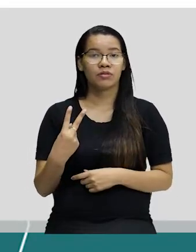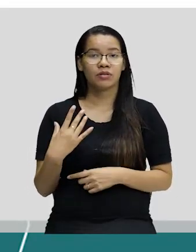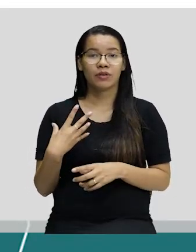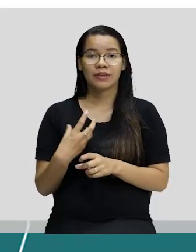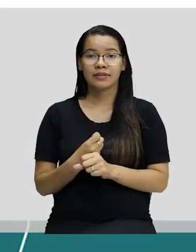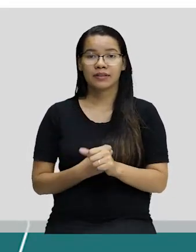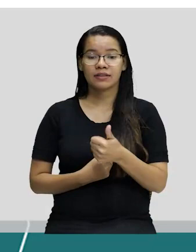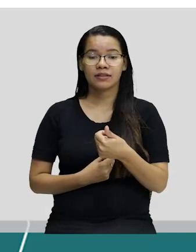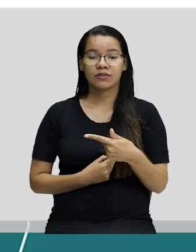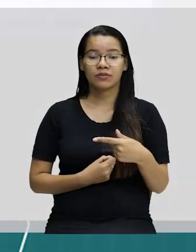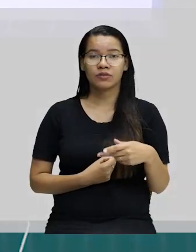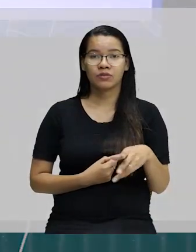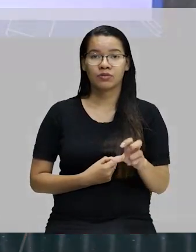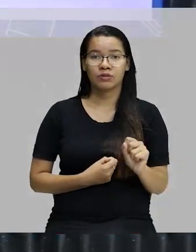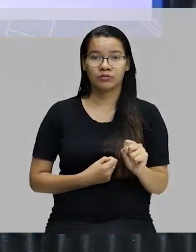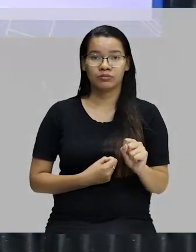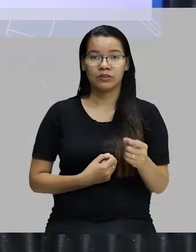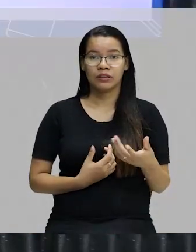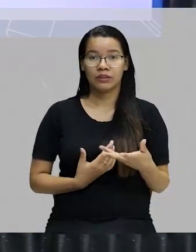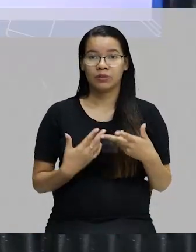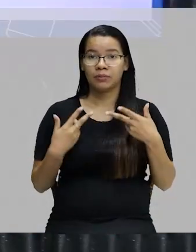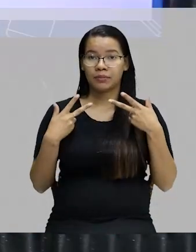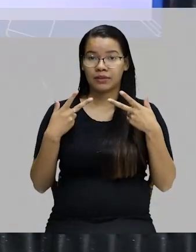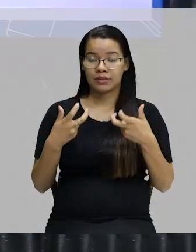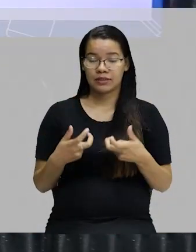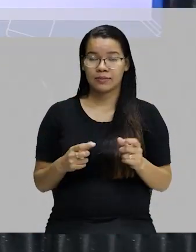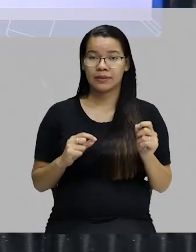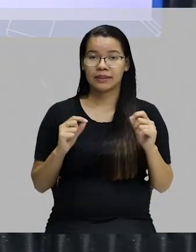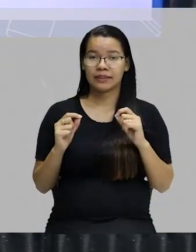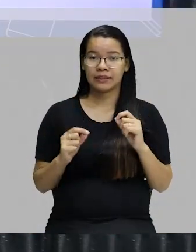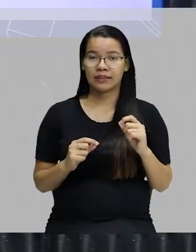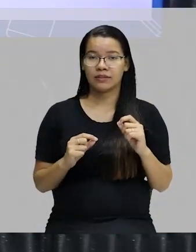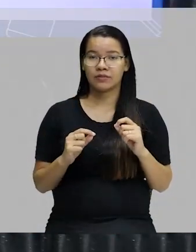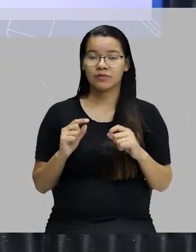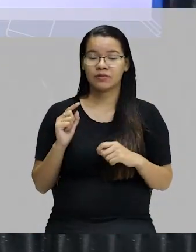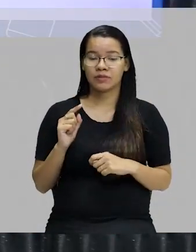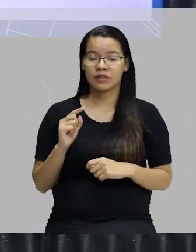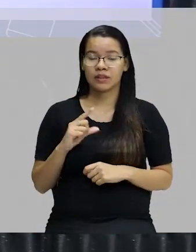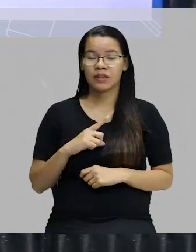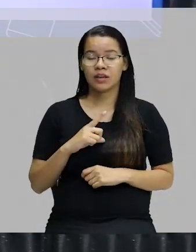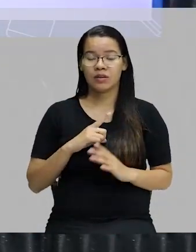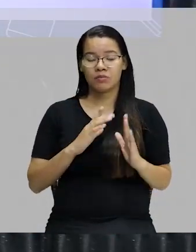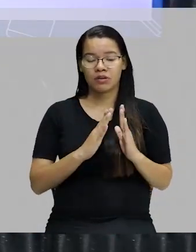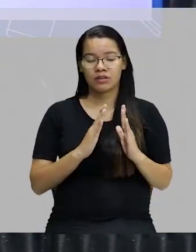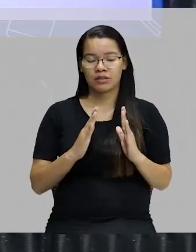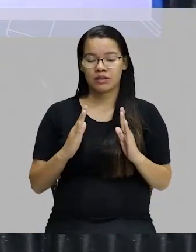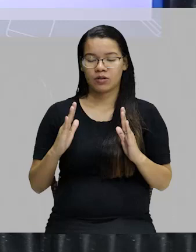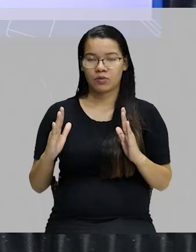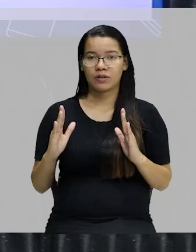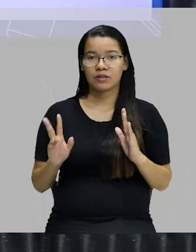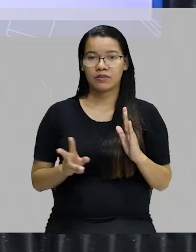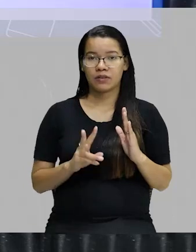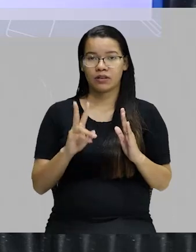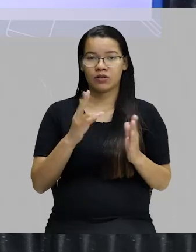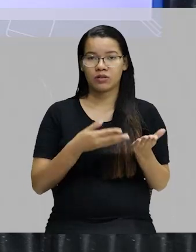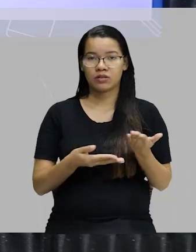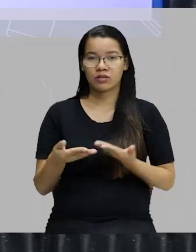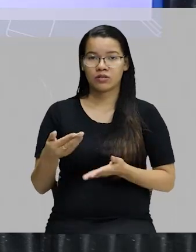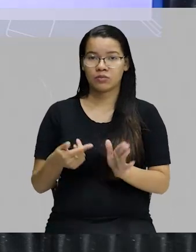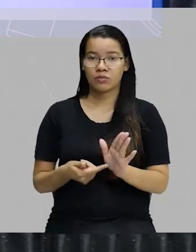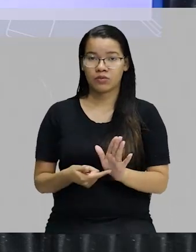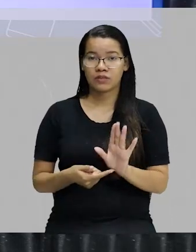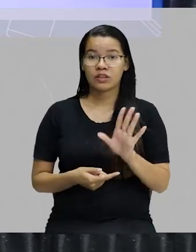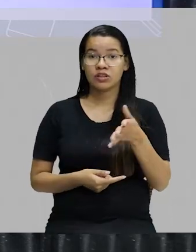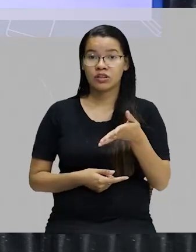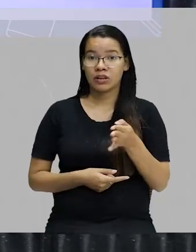2, 128. Então, perceba que, à medida que você tem na sequência os valores dispostos, você já